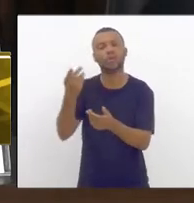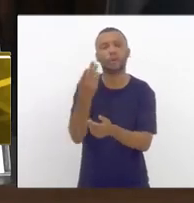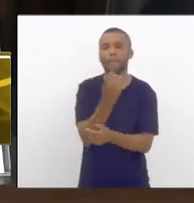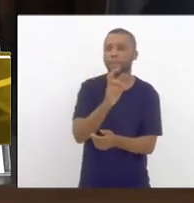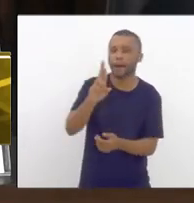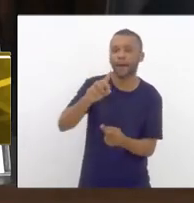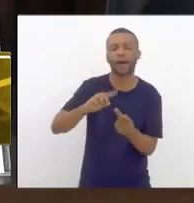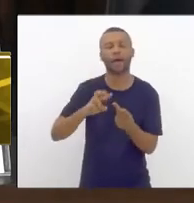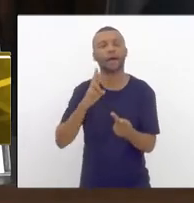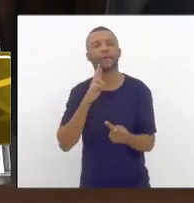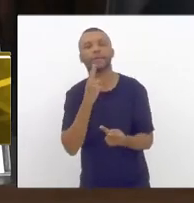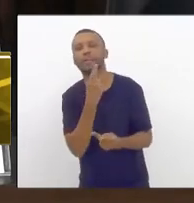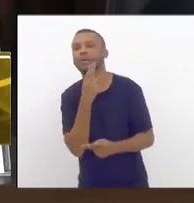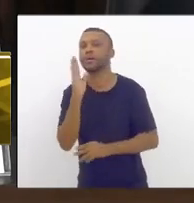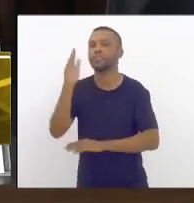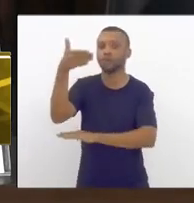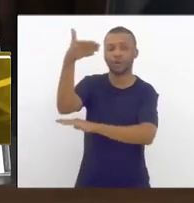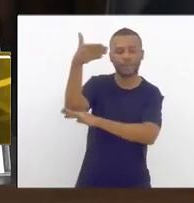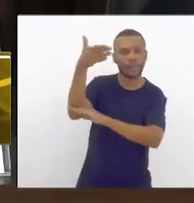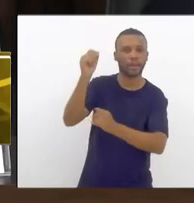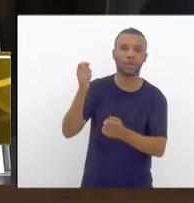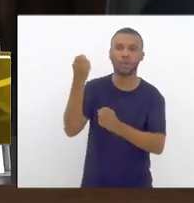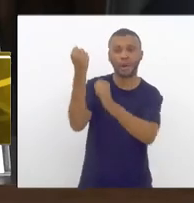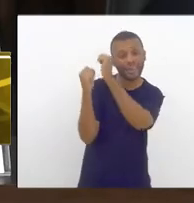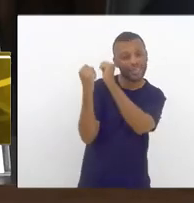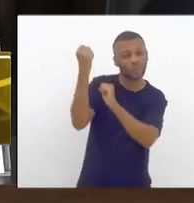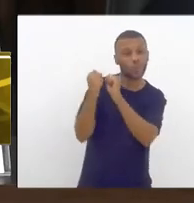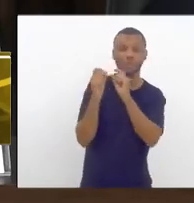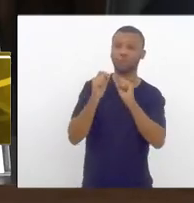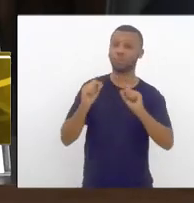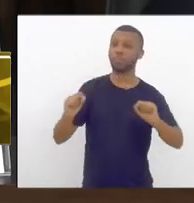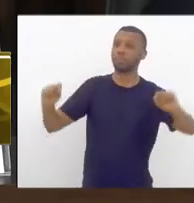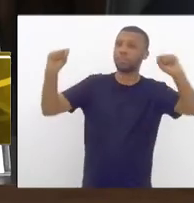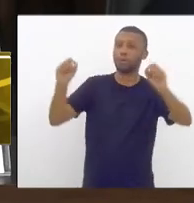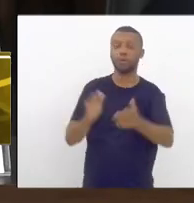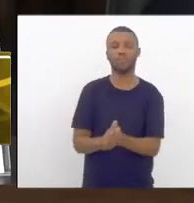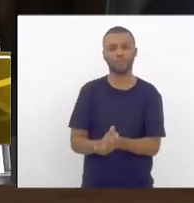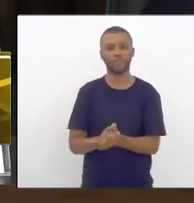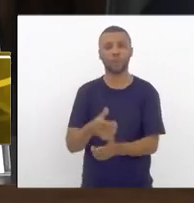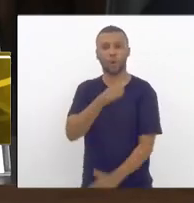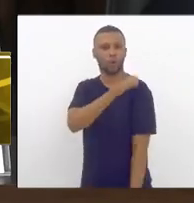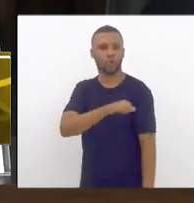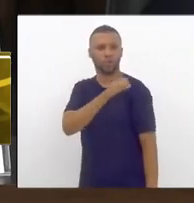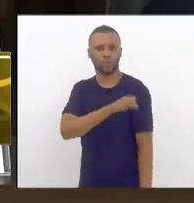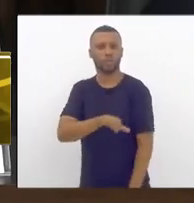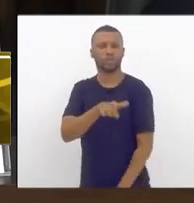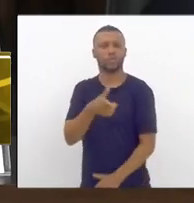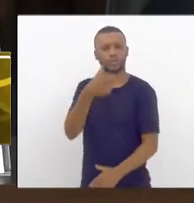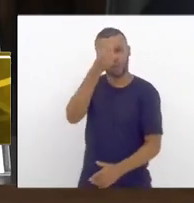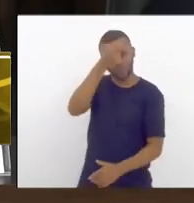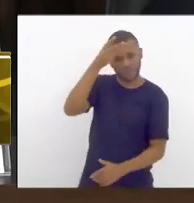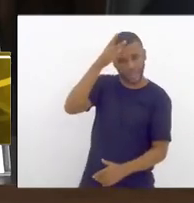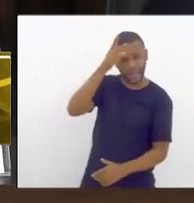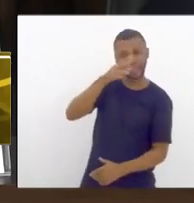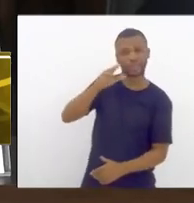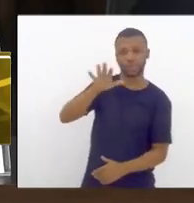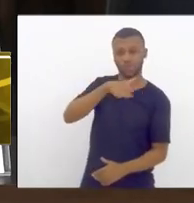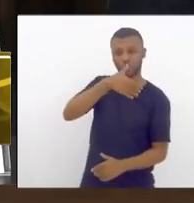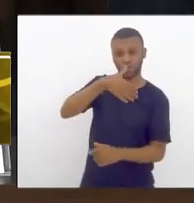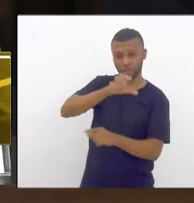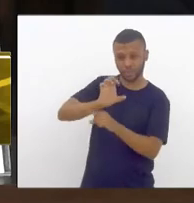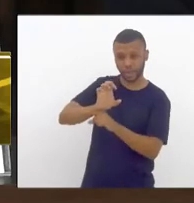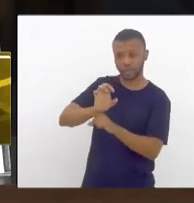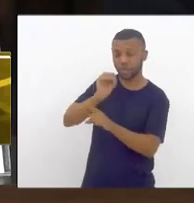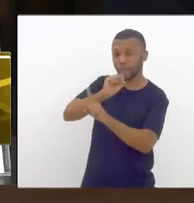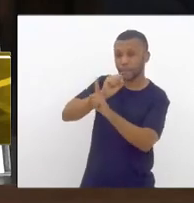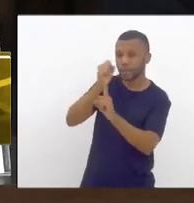hotéis no comércio na indústria onde for eu não tenho dúvidas que nós teríamos um Rio de Janeiro uma cidade Um estado uma sociedade brasileira